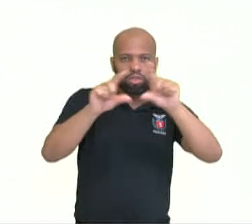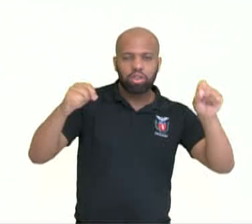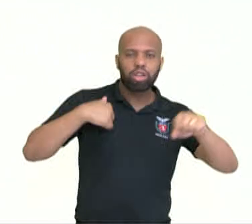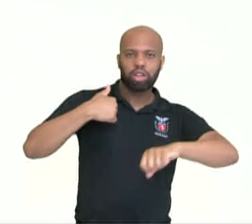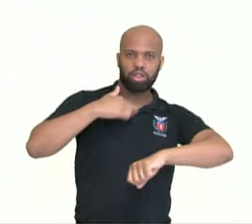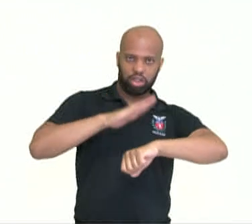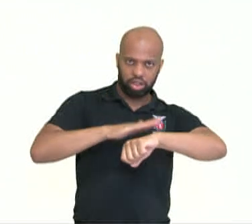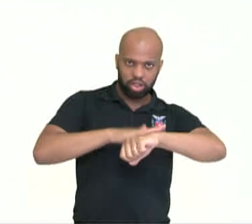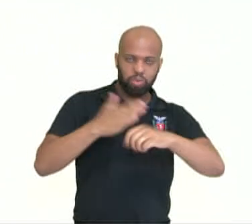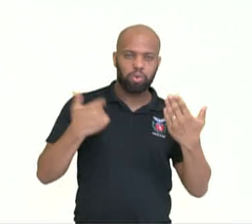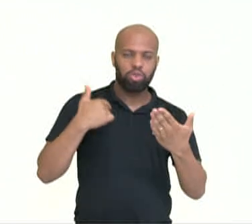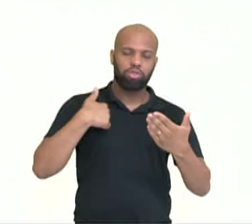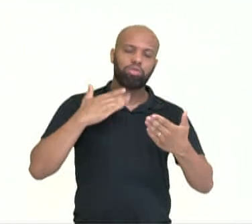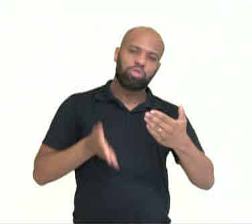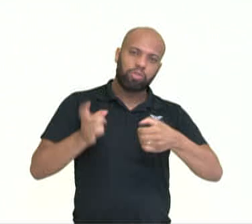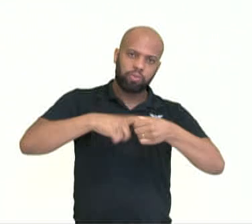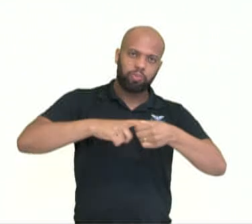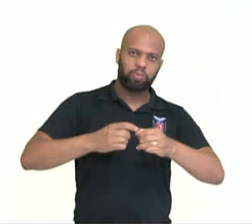tempinho e volta em definitivo.